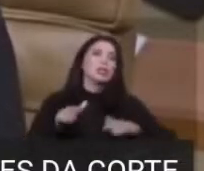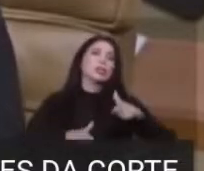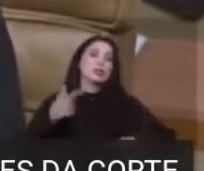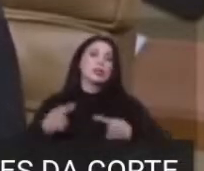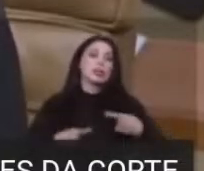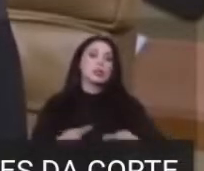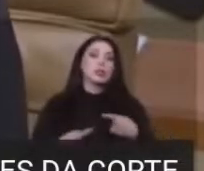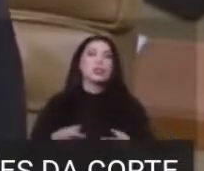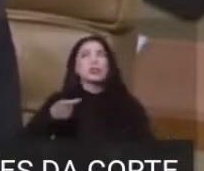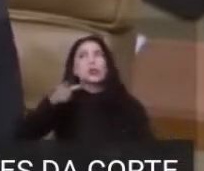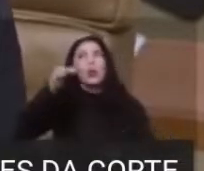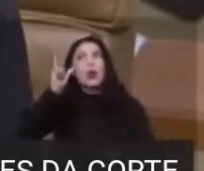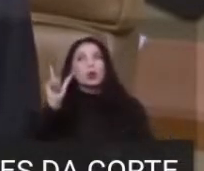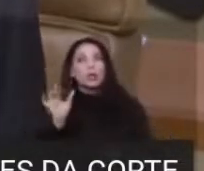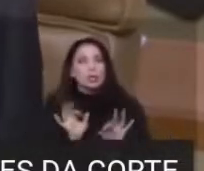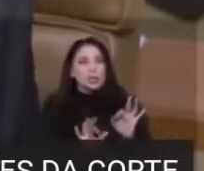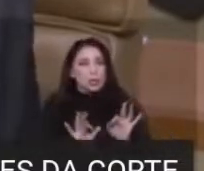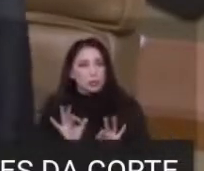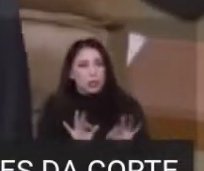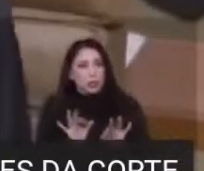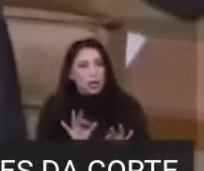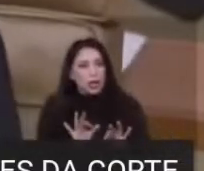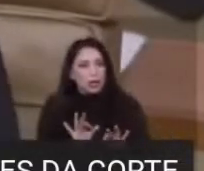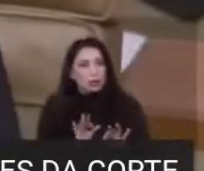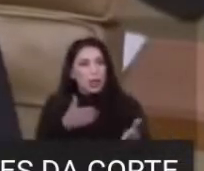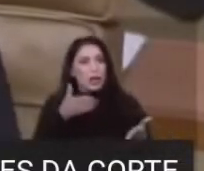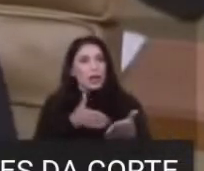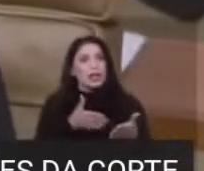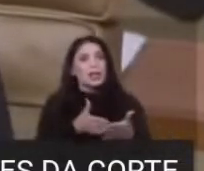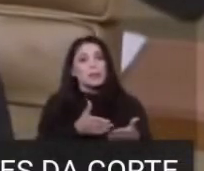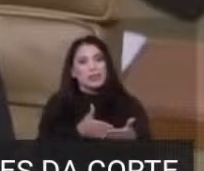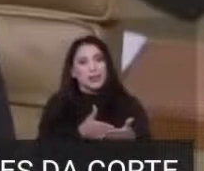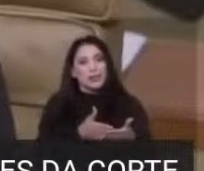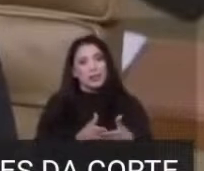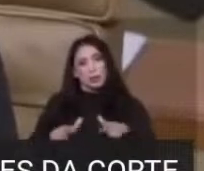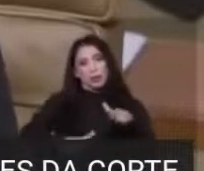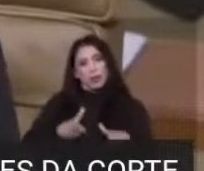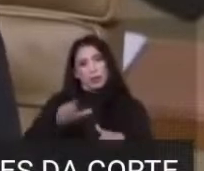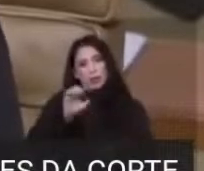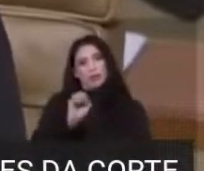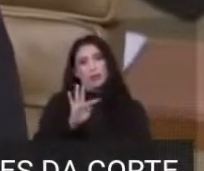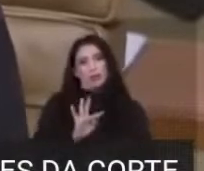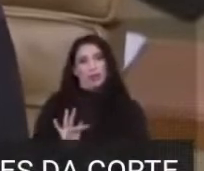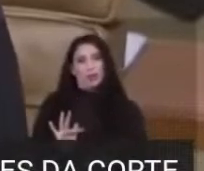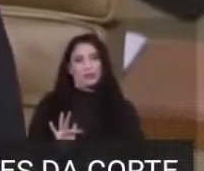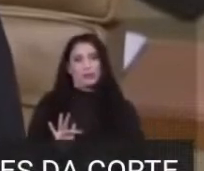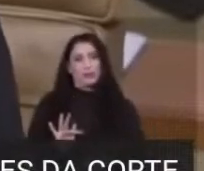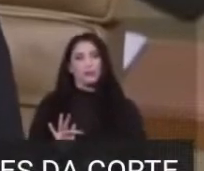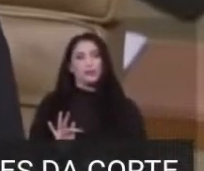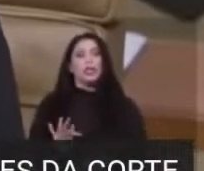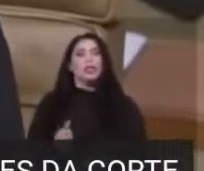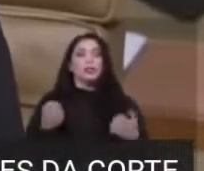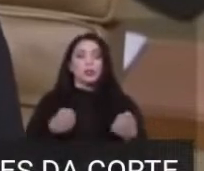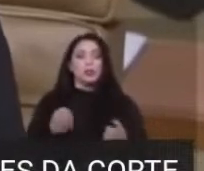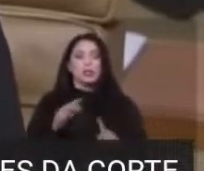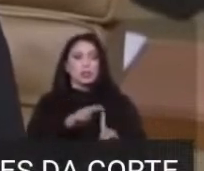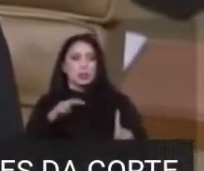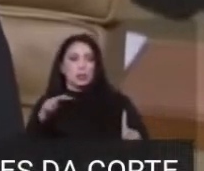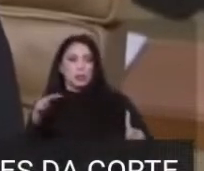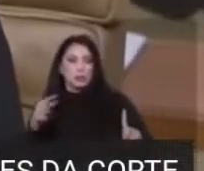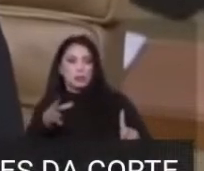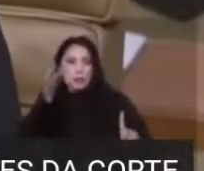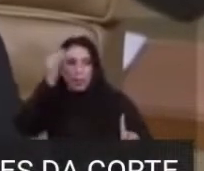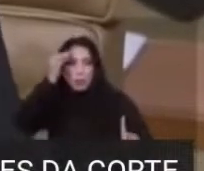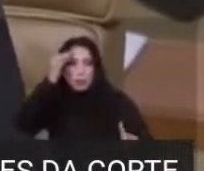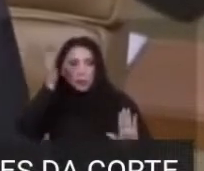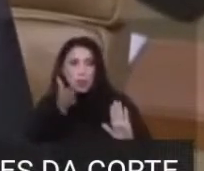que ontem se articularam para restringir as competências da Corte Constitucional. É necessário ter em perspectiva